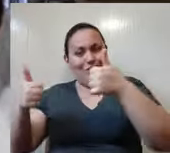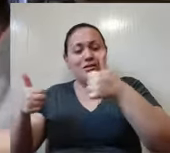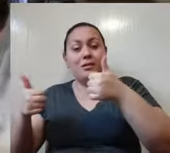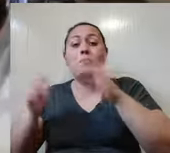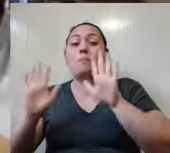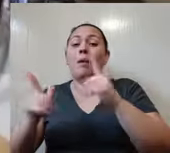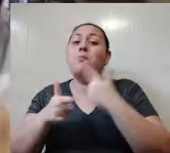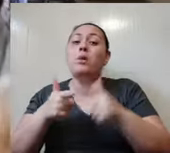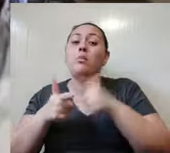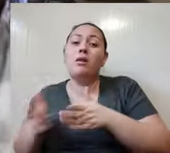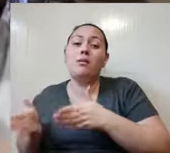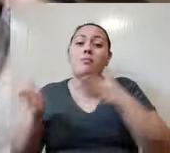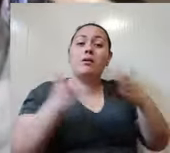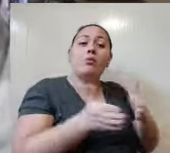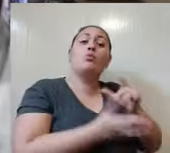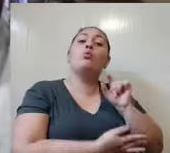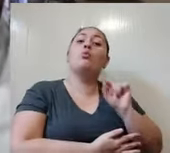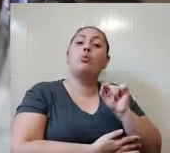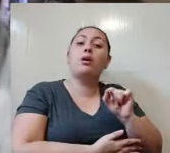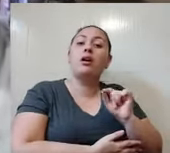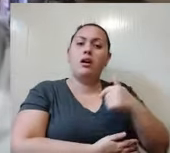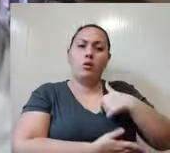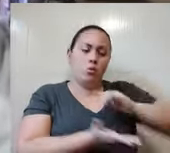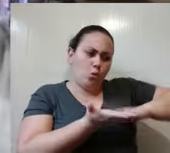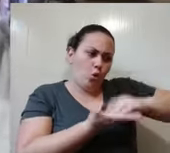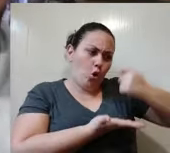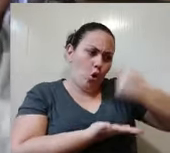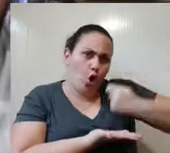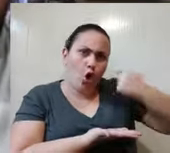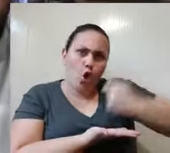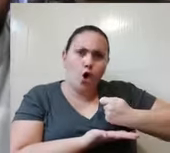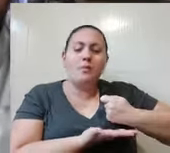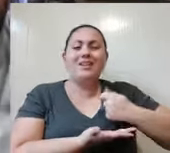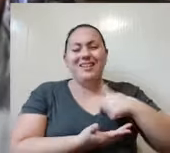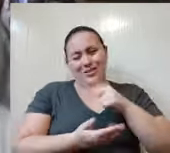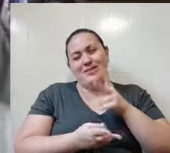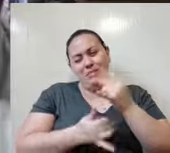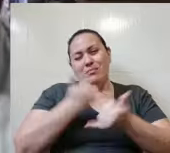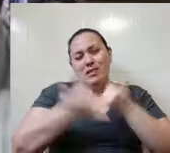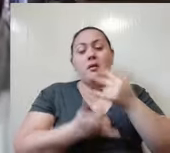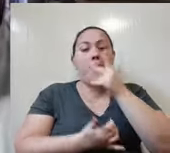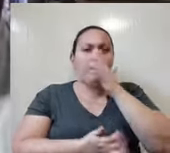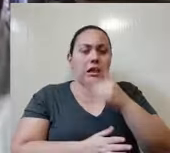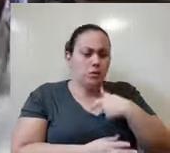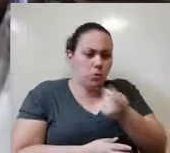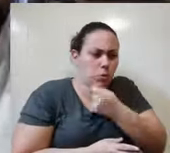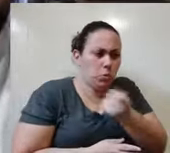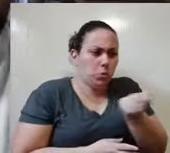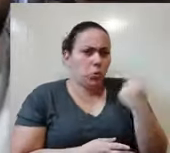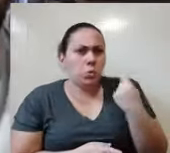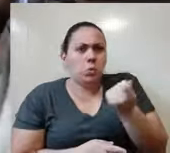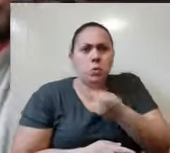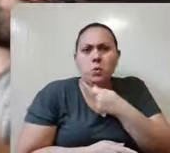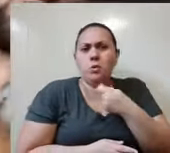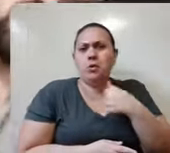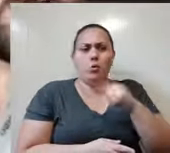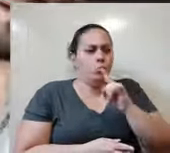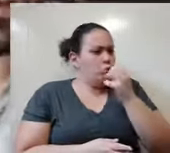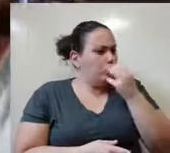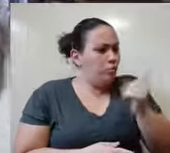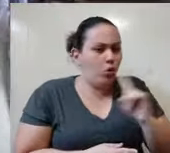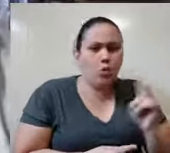O problema é quando eu uso essa autocobrança como uma forma de, como eu sempre brinco com os pacientes, de se chicotear. Então tu começa, porque eu não sou